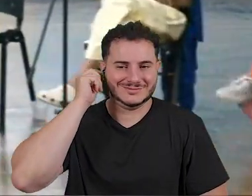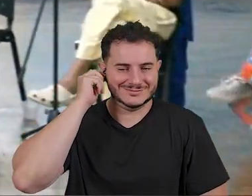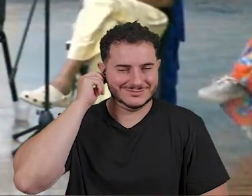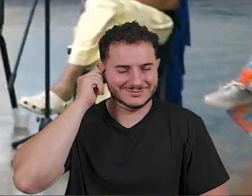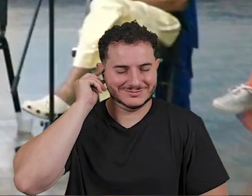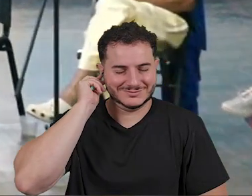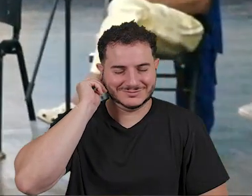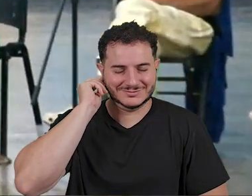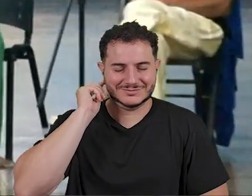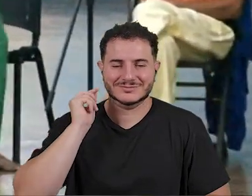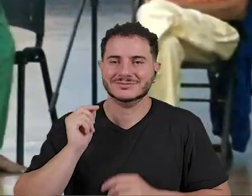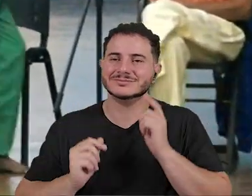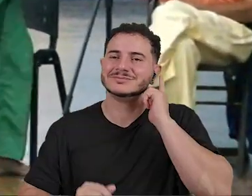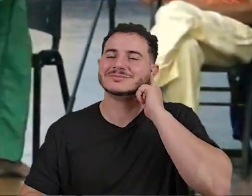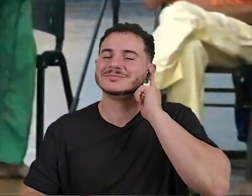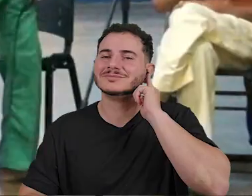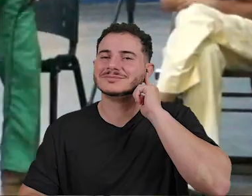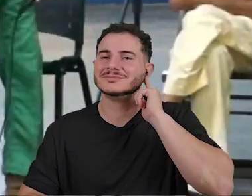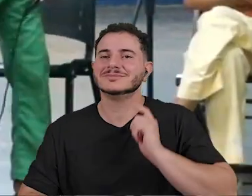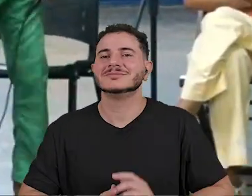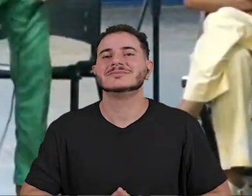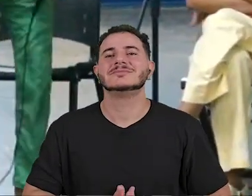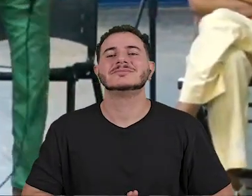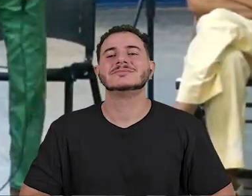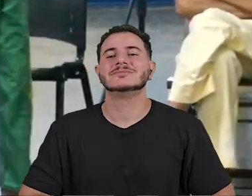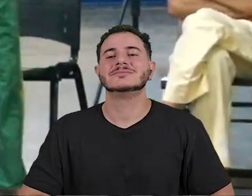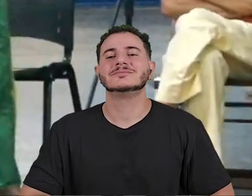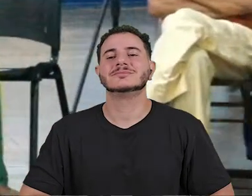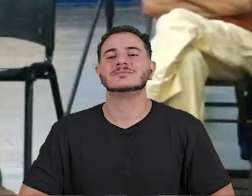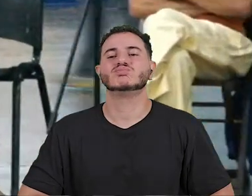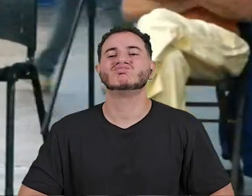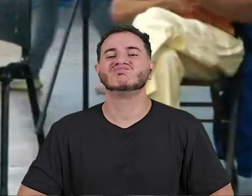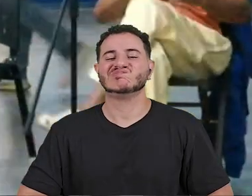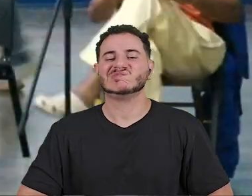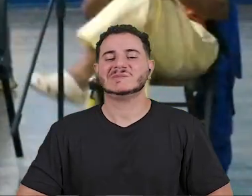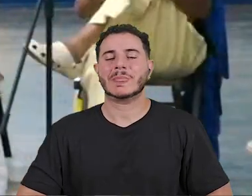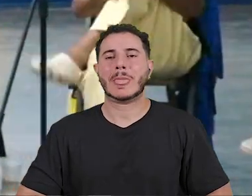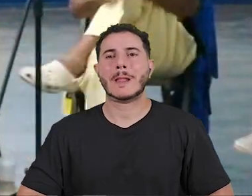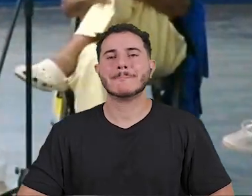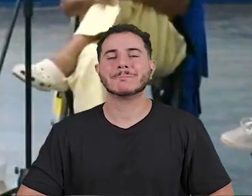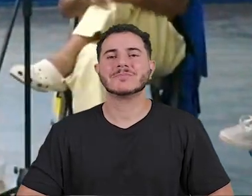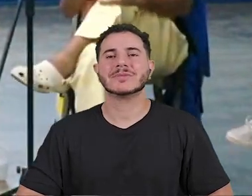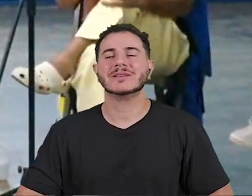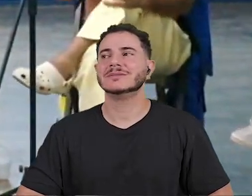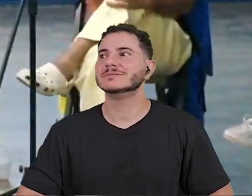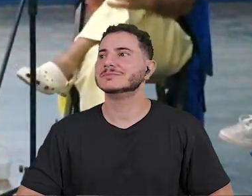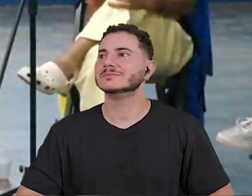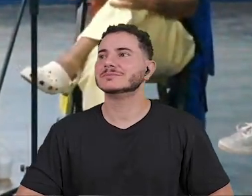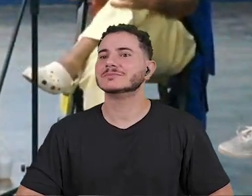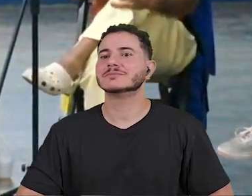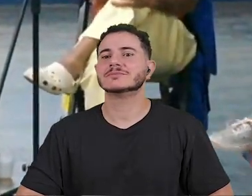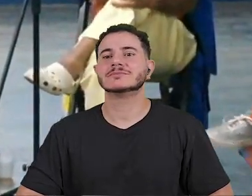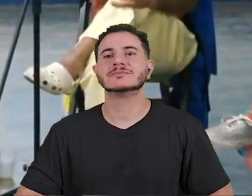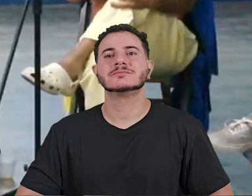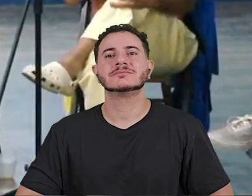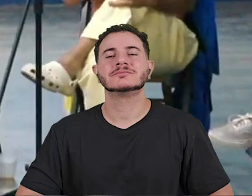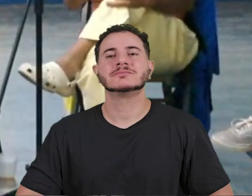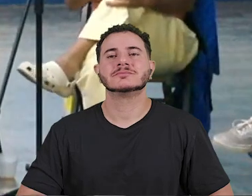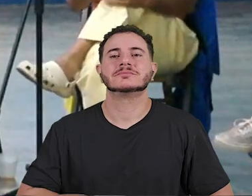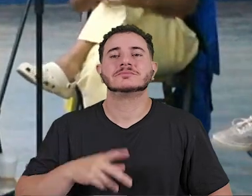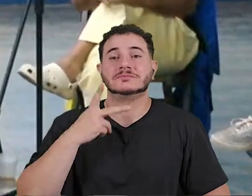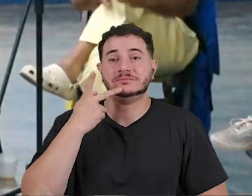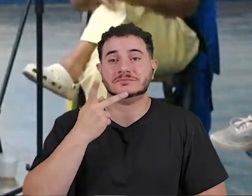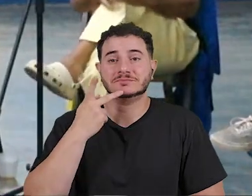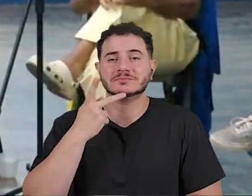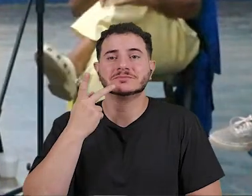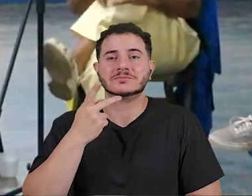Coisa que eu não quisesse. Mas ele ia lá em carnaval, e lá assim, volta e vou viajar. Posso cantar? Pode, mano.